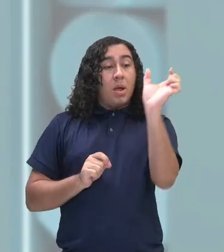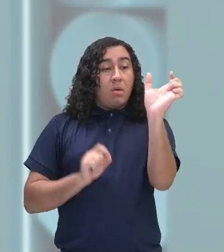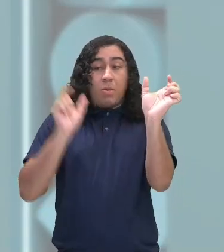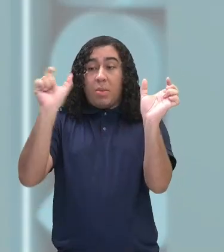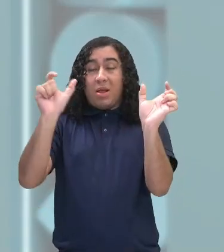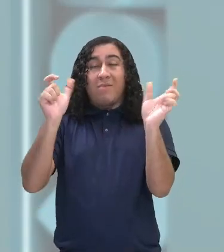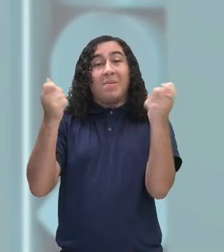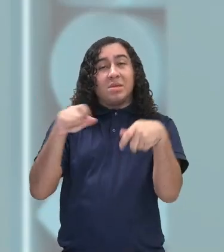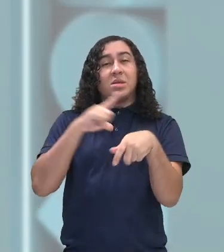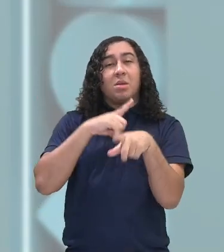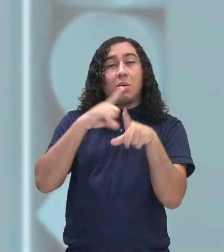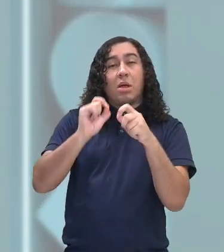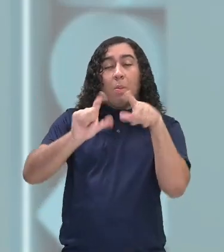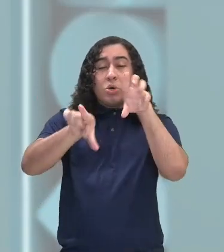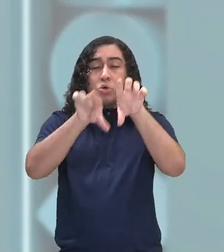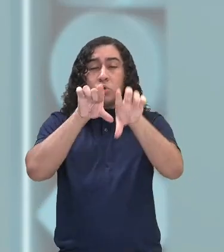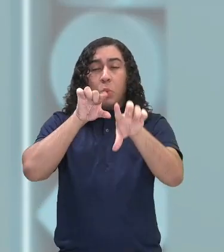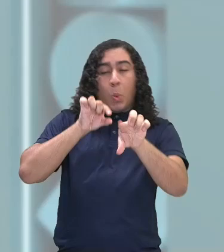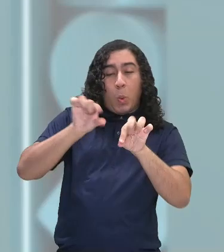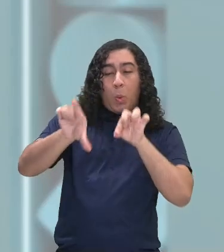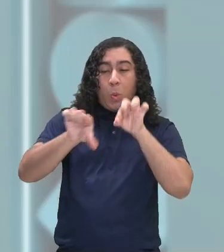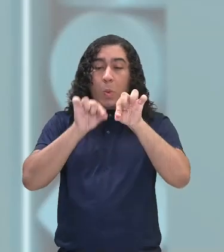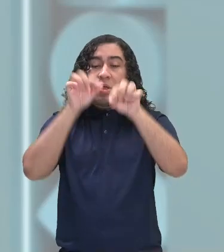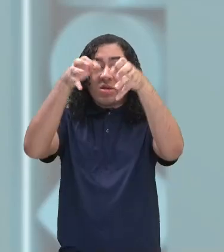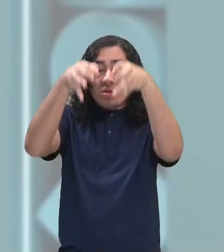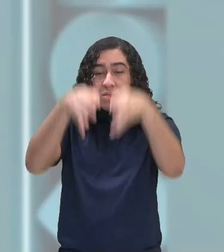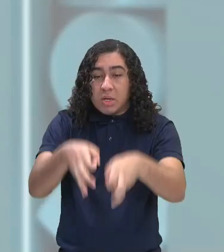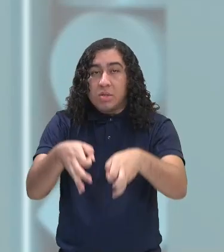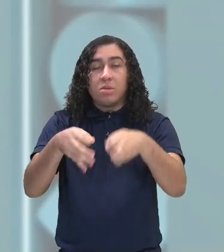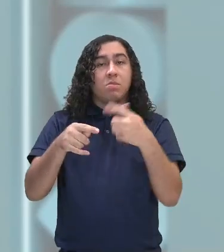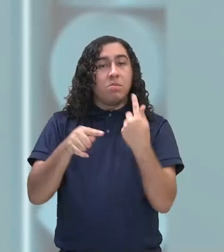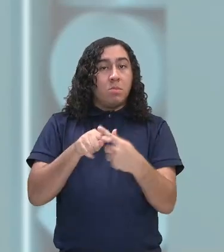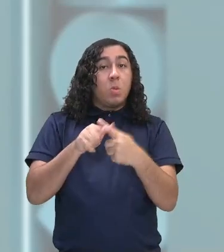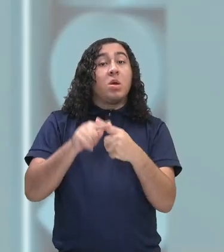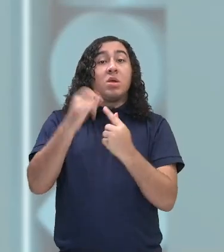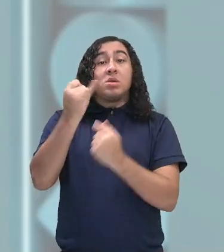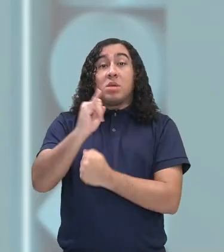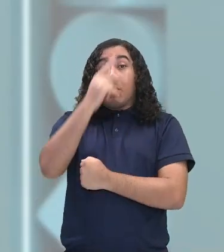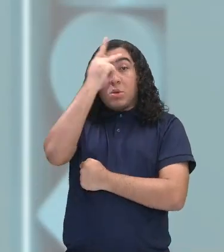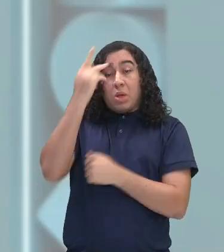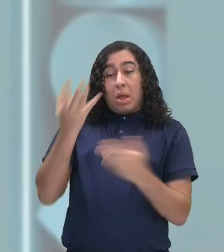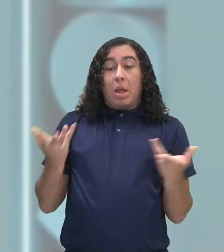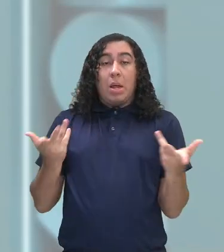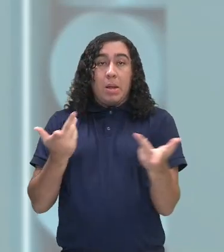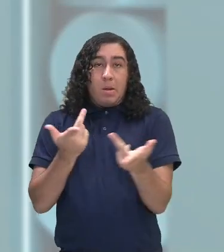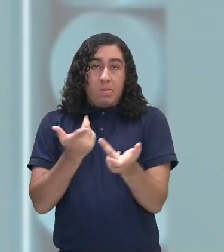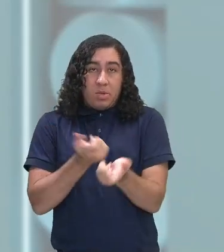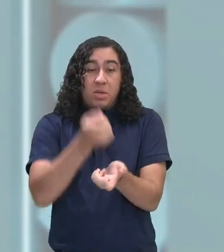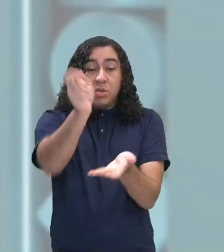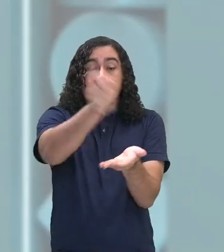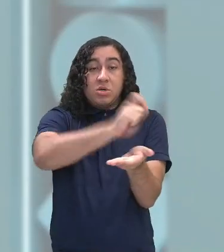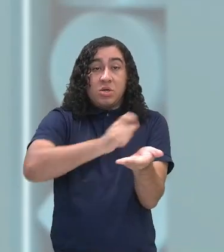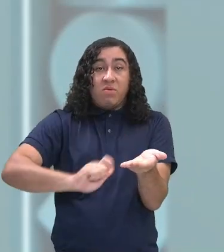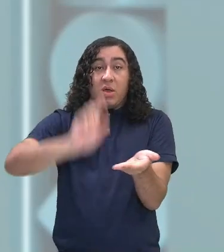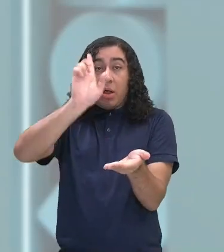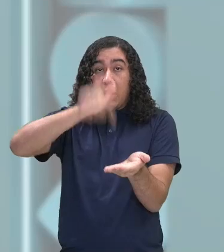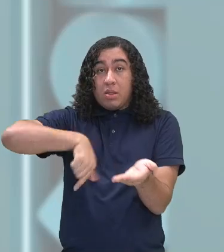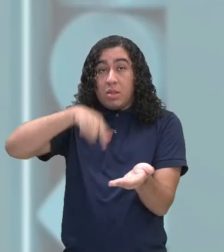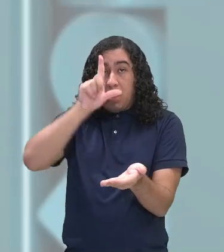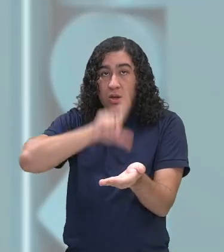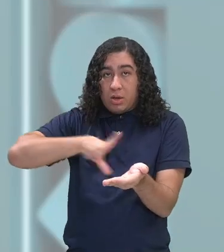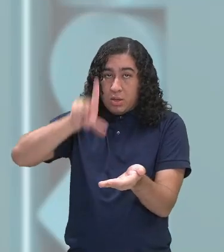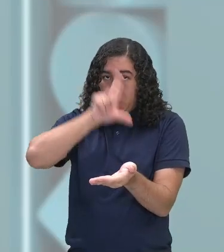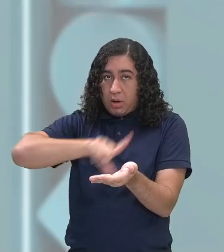são lapidadas, porque a arte de escrever é a literatura.